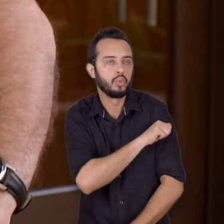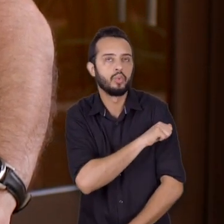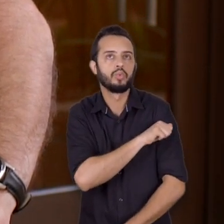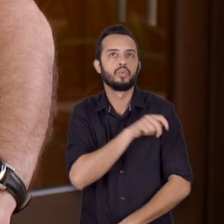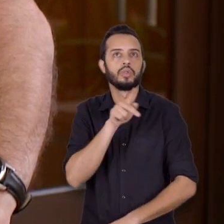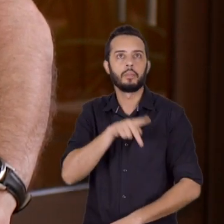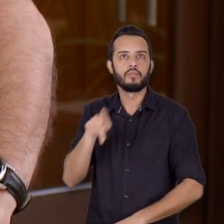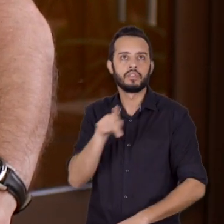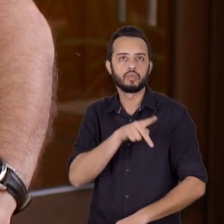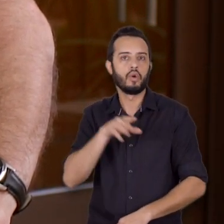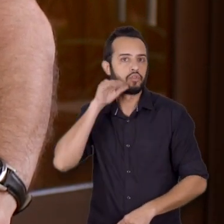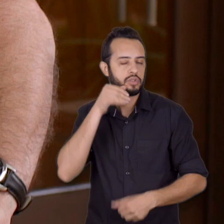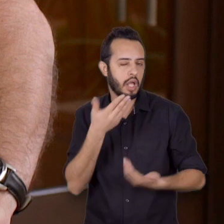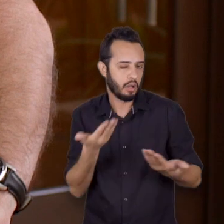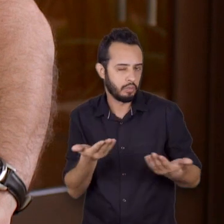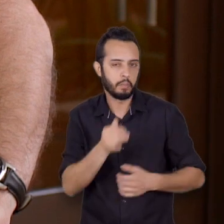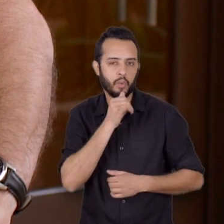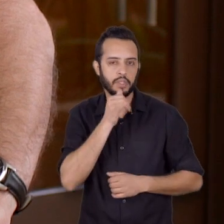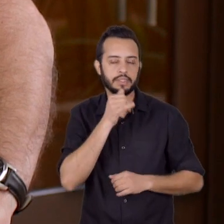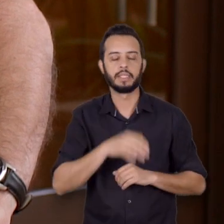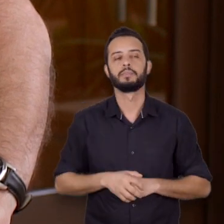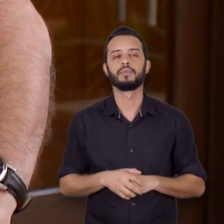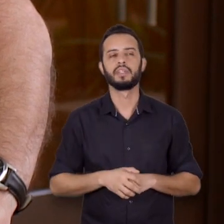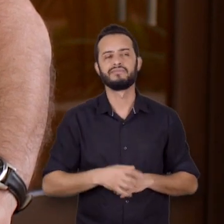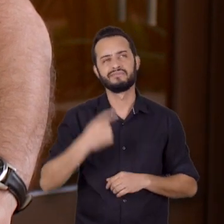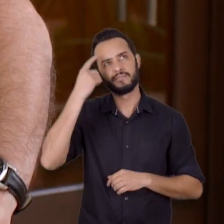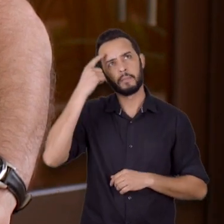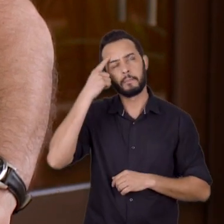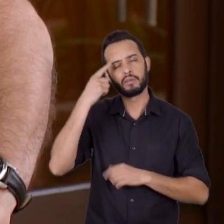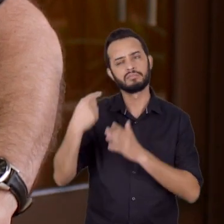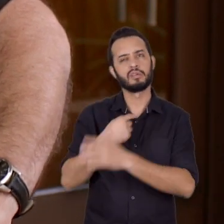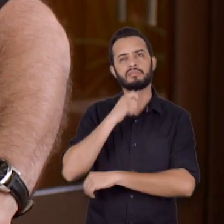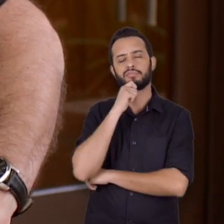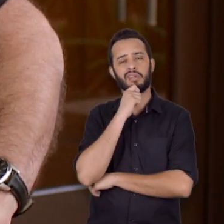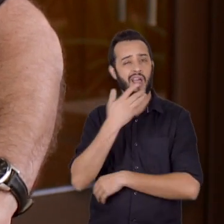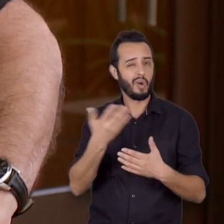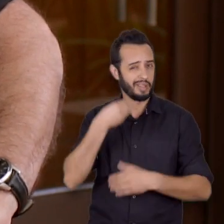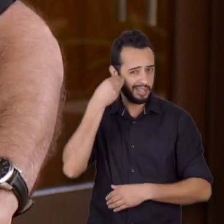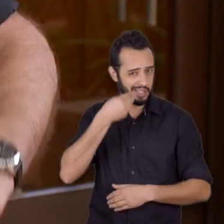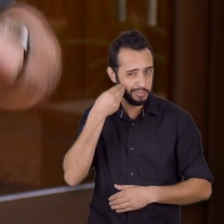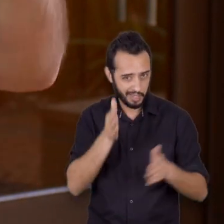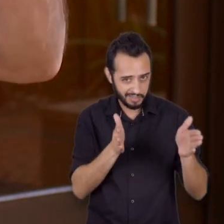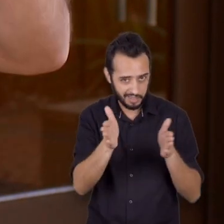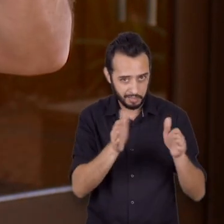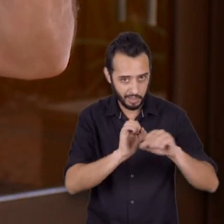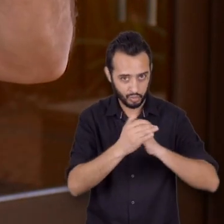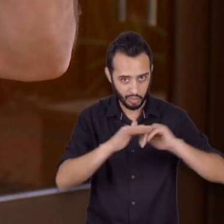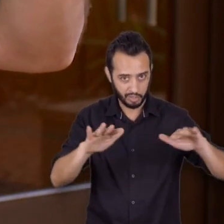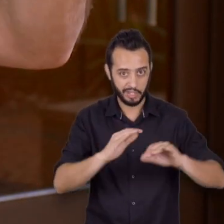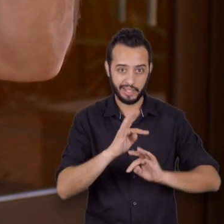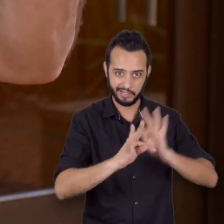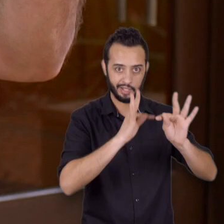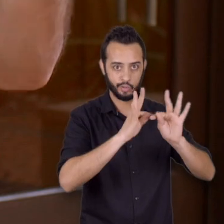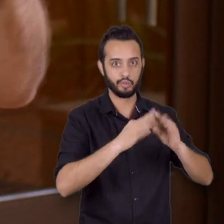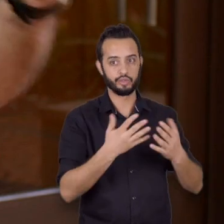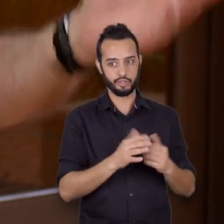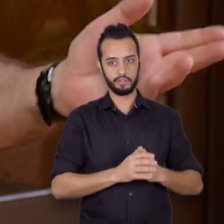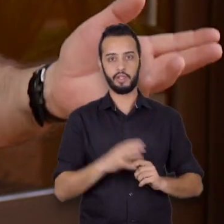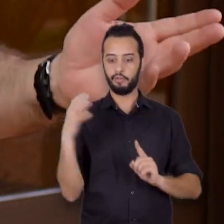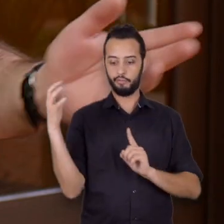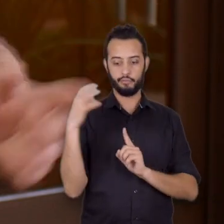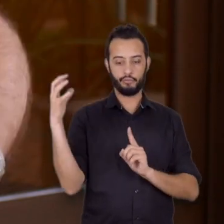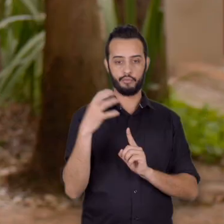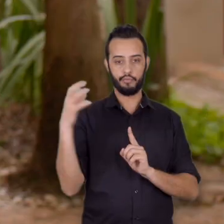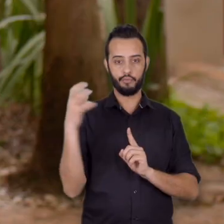quem é funcionário, etc., ele vai se perguntar 2 vezes, porque ele tem agora a experiência, então não é evangelização nem demonização, é